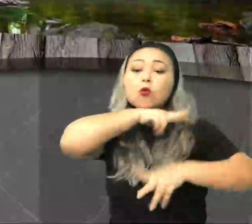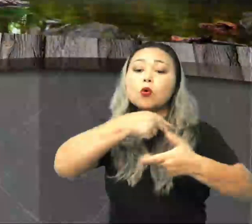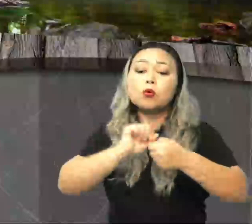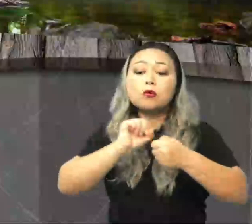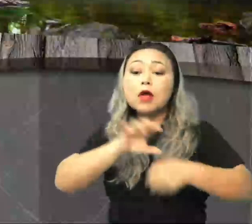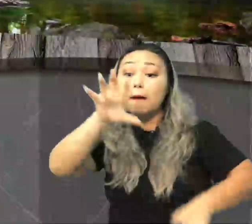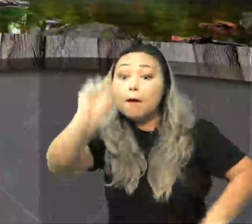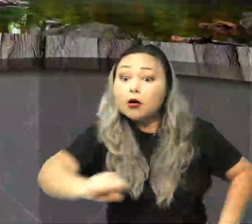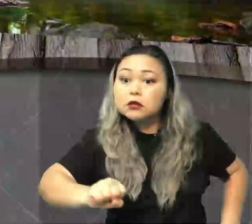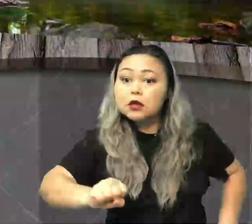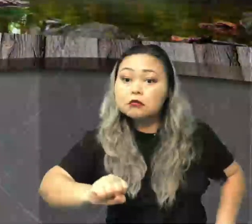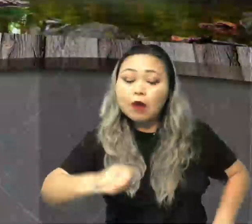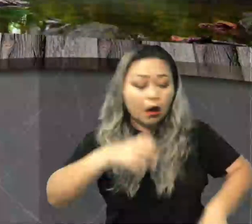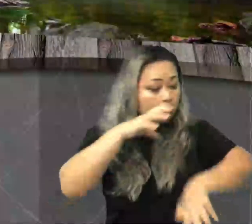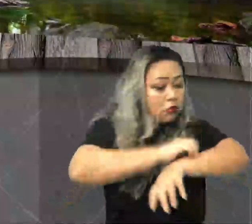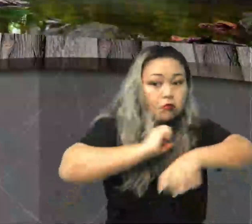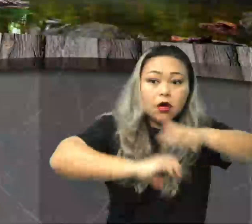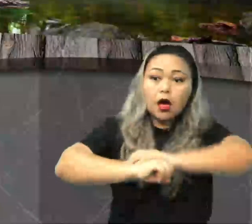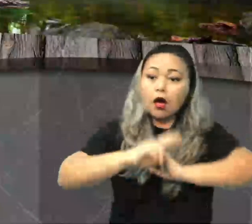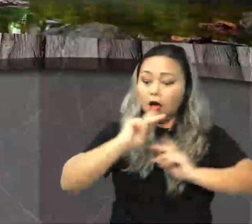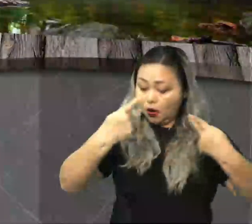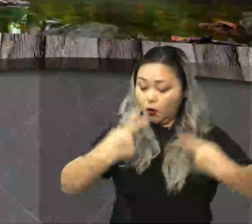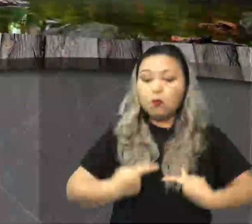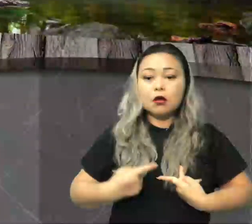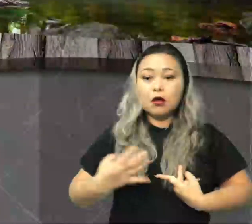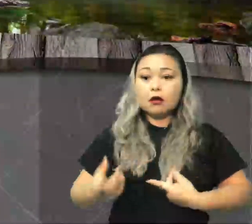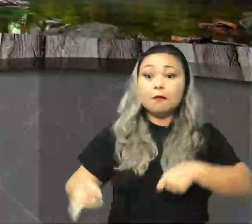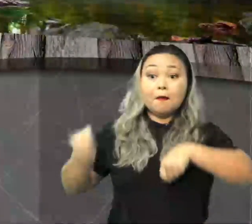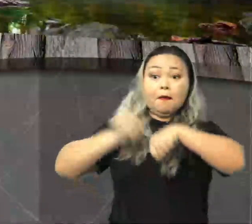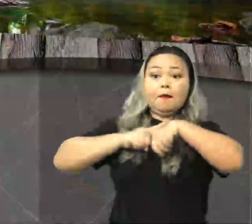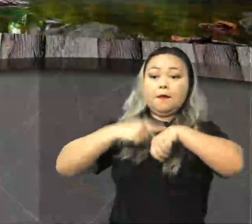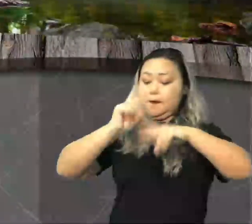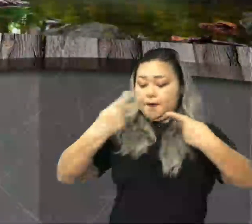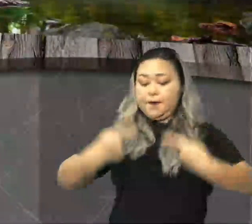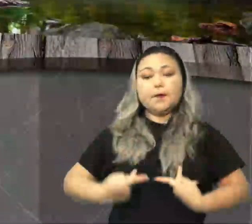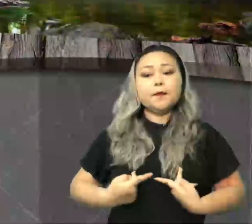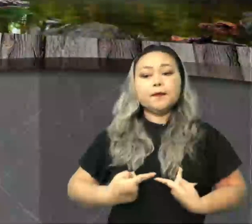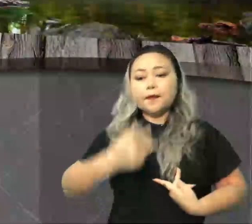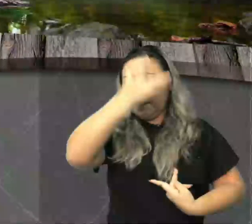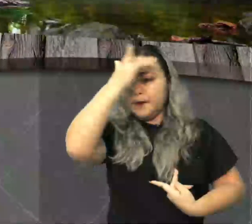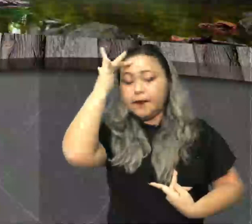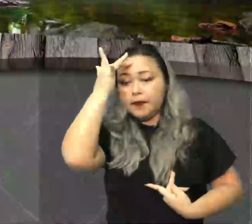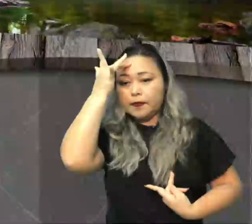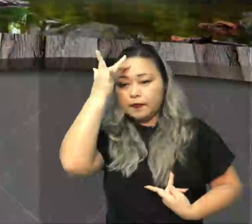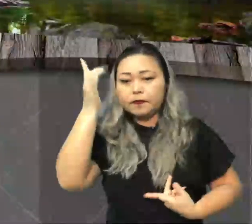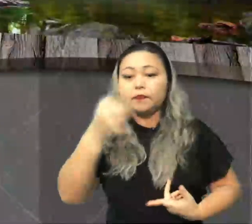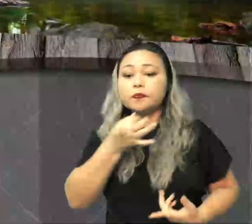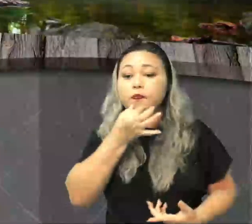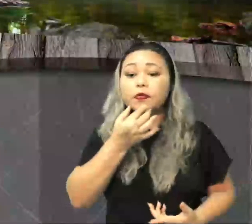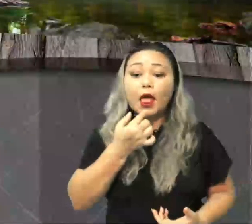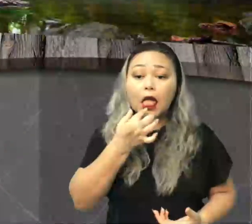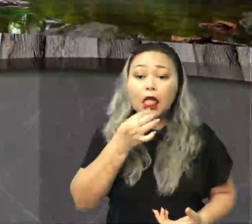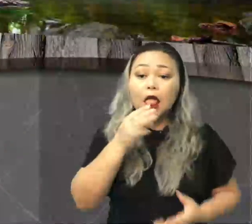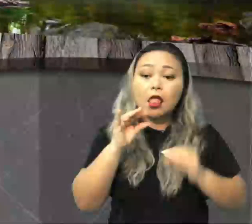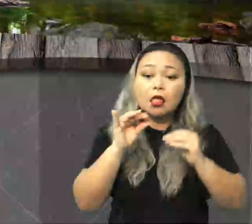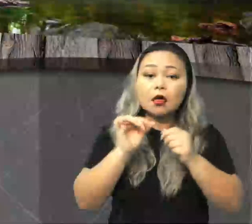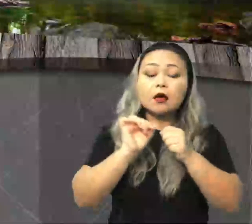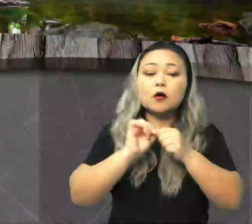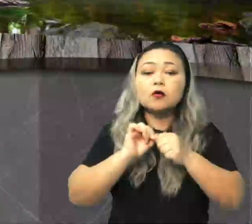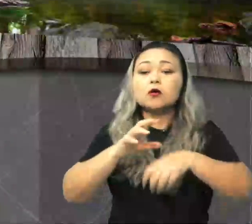estar mordendo, né, ser humano, e aí acabar transmitindo esse vírus através da sua saliva, tá?